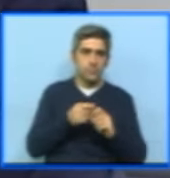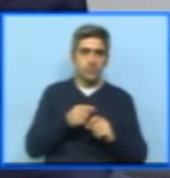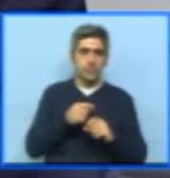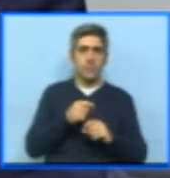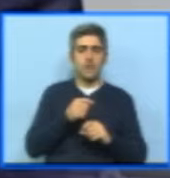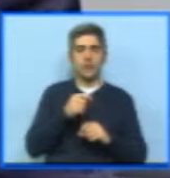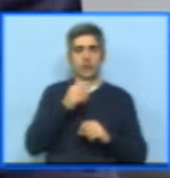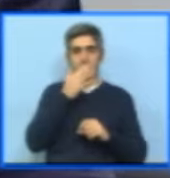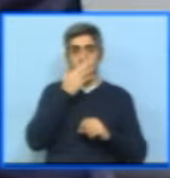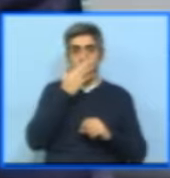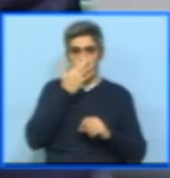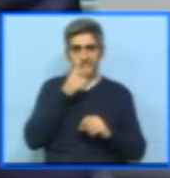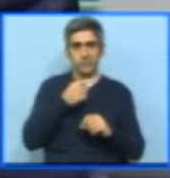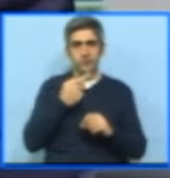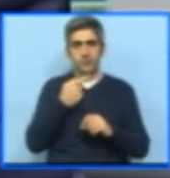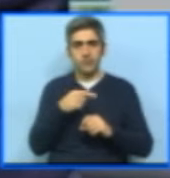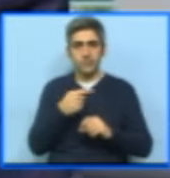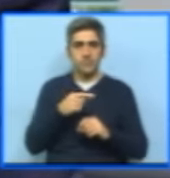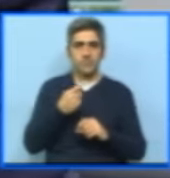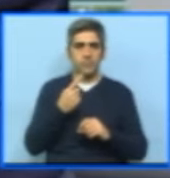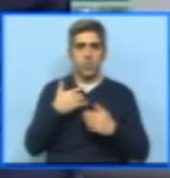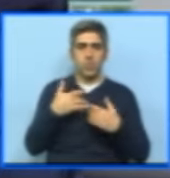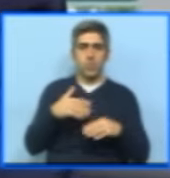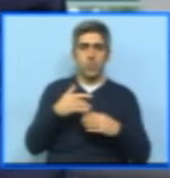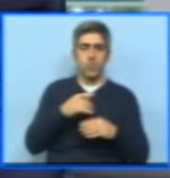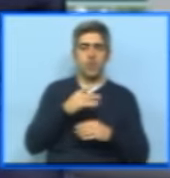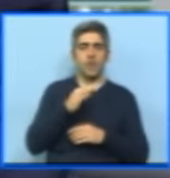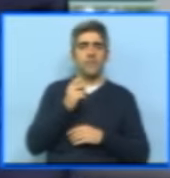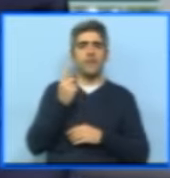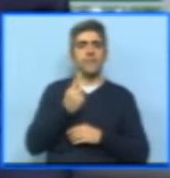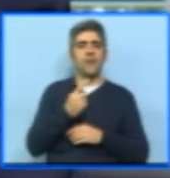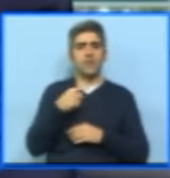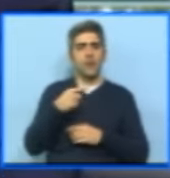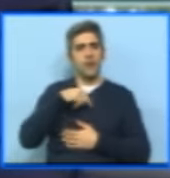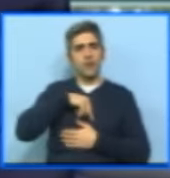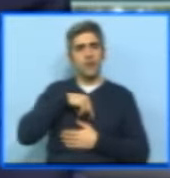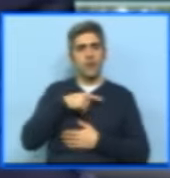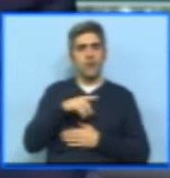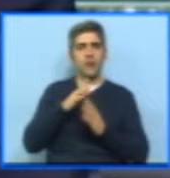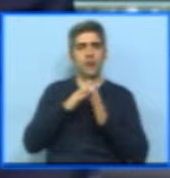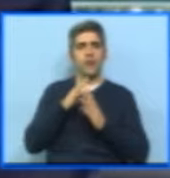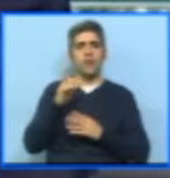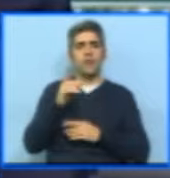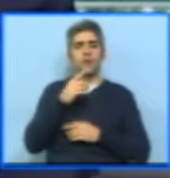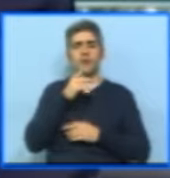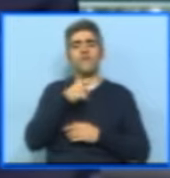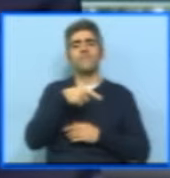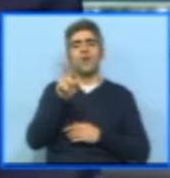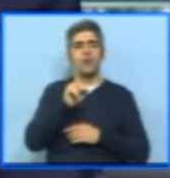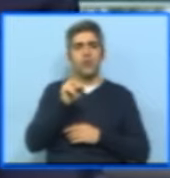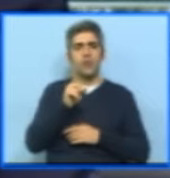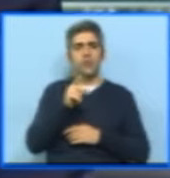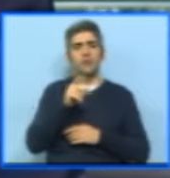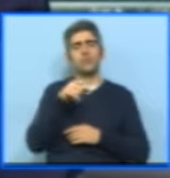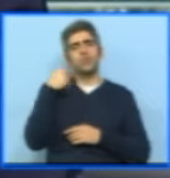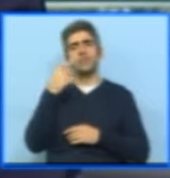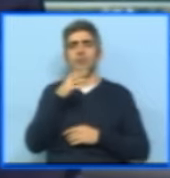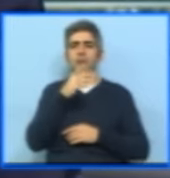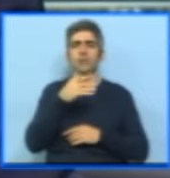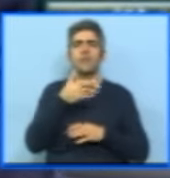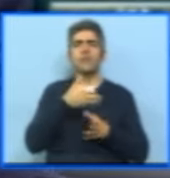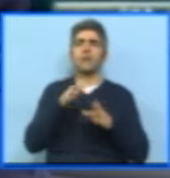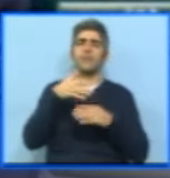o que isto tem de humano e o que tem de fé, Deus nem diz para onde ele vai, diz que lhe há de indicar a terra